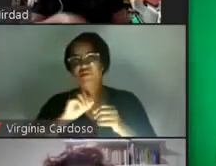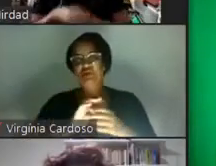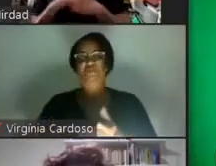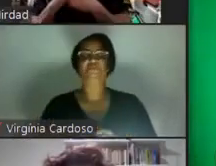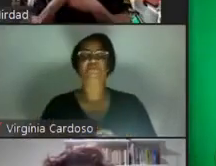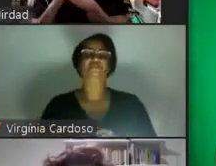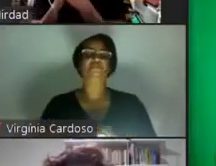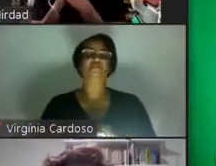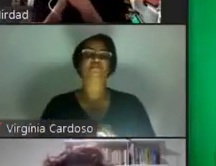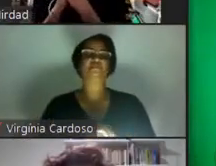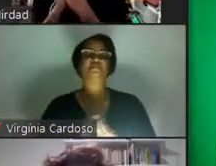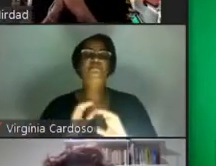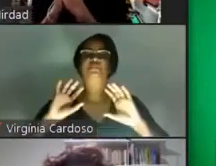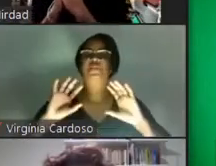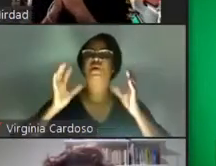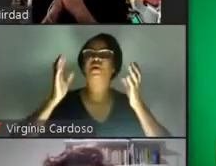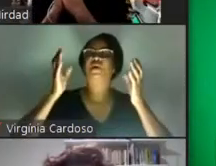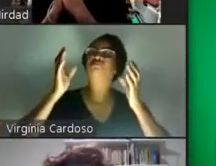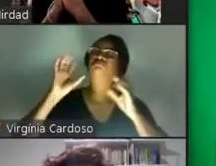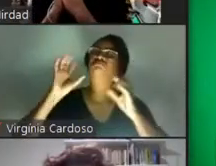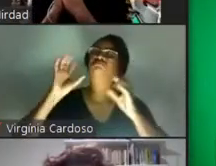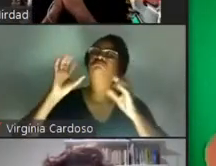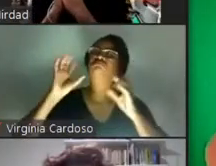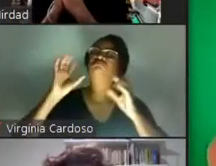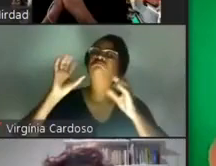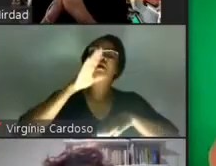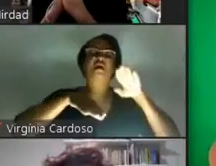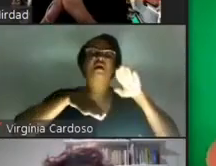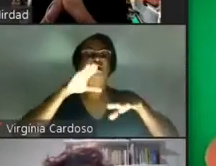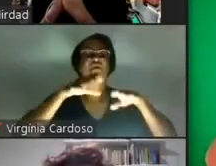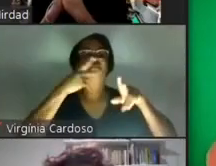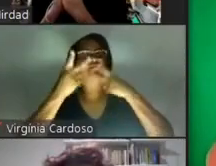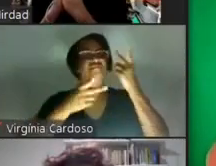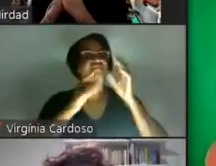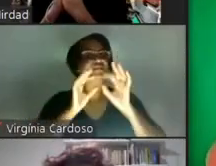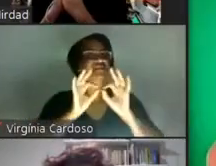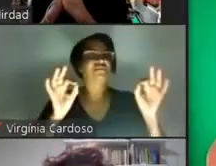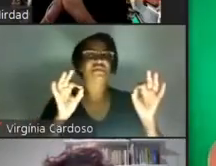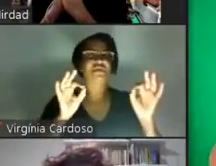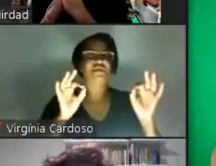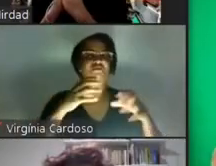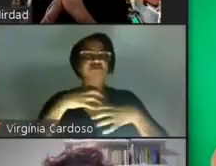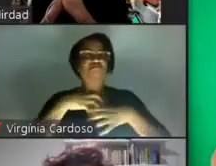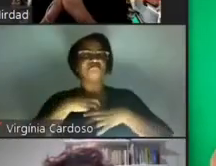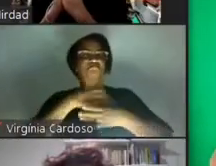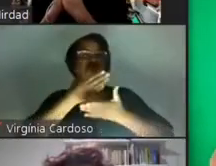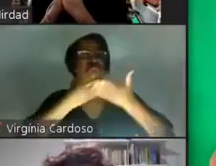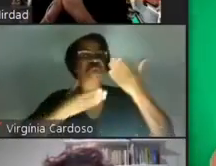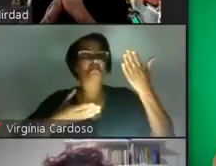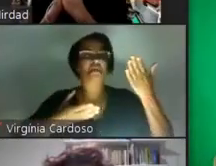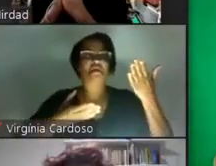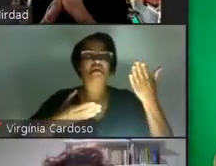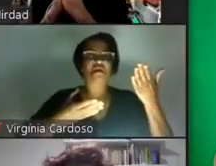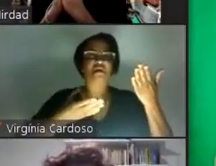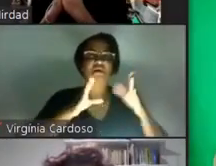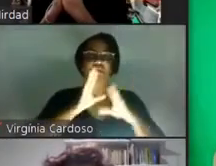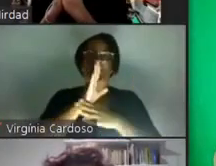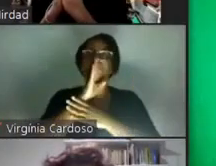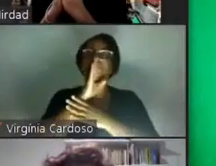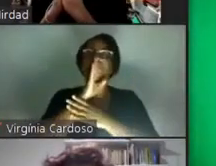vezes fica sem falar, perde o sentido, o silêncio paira no